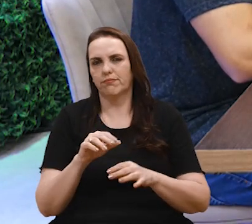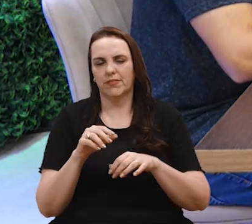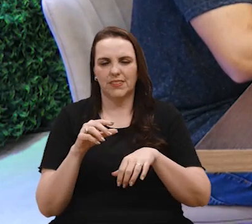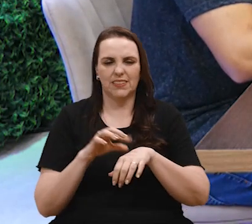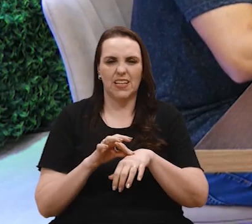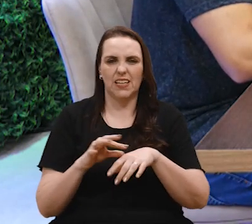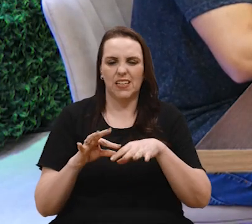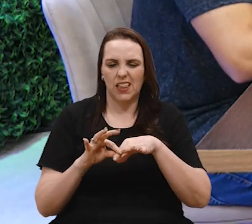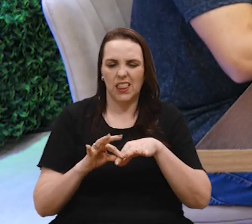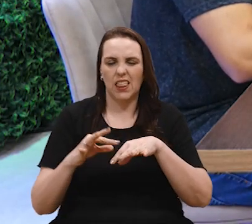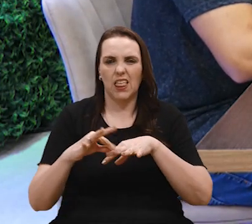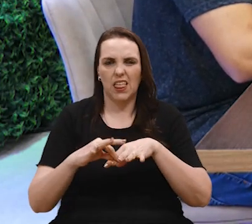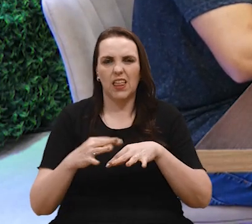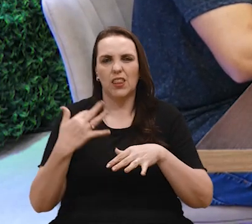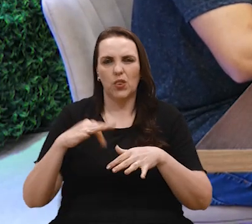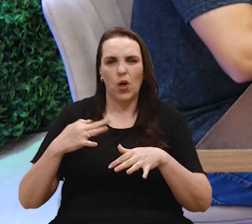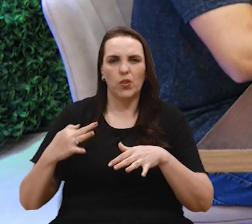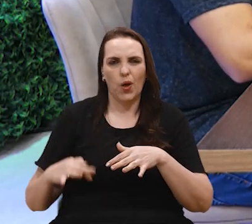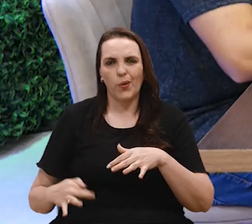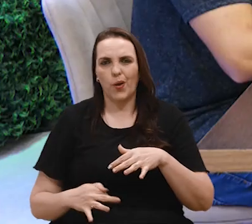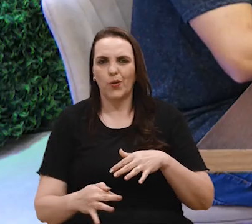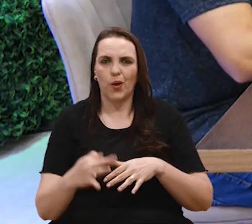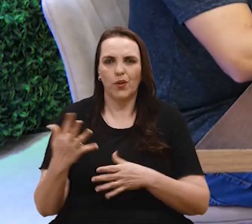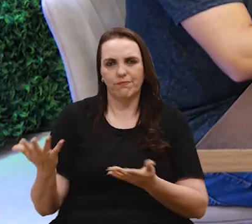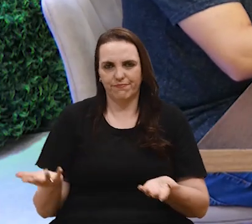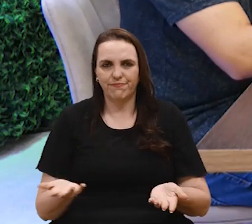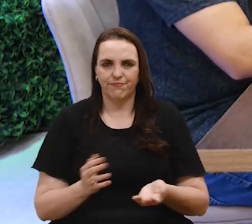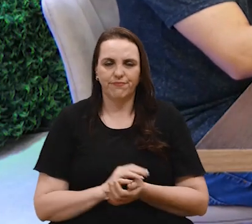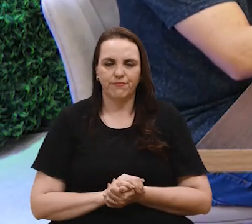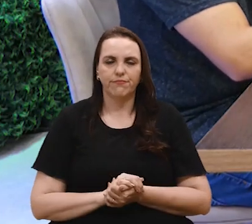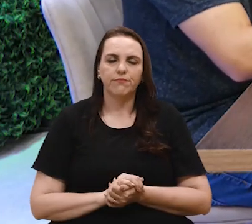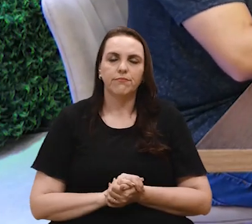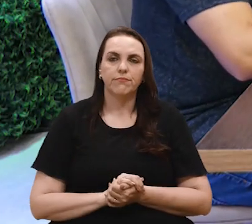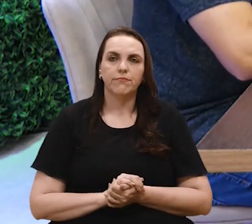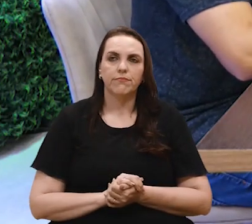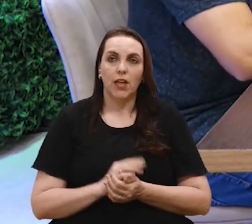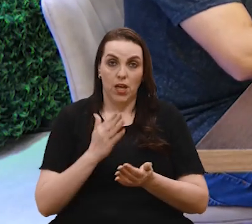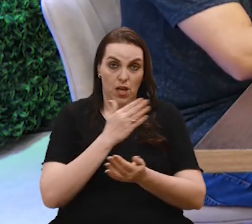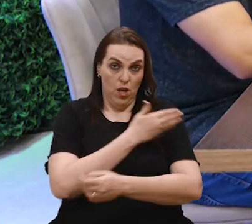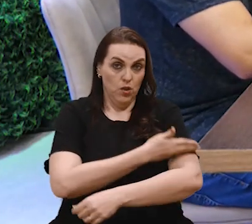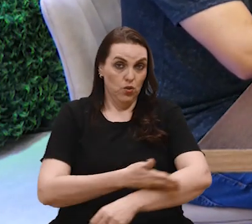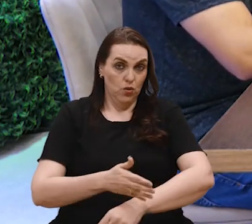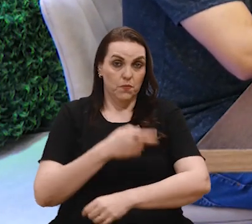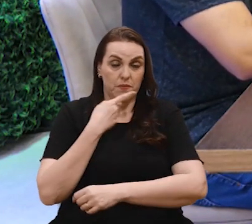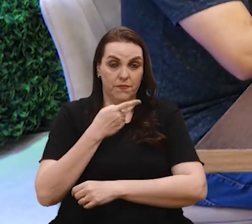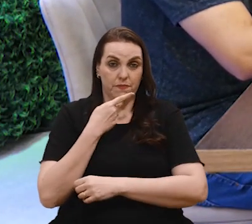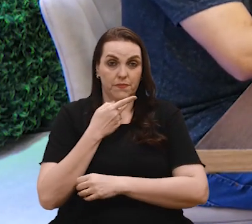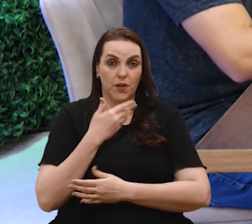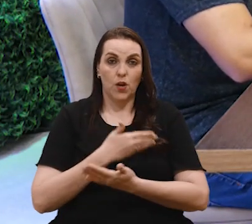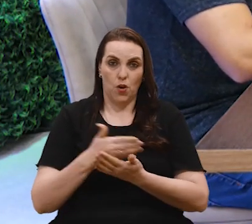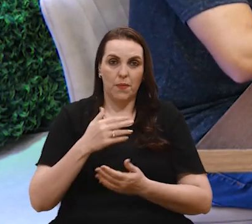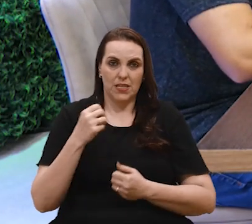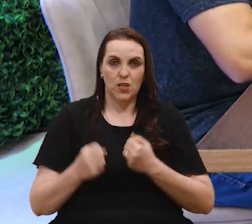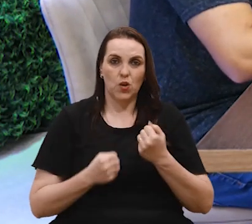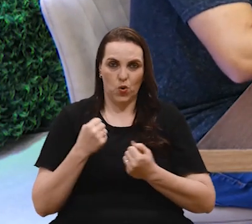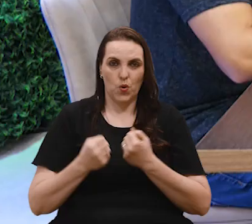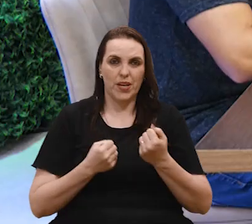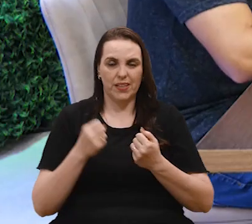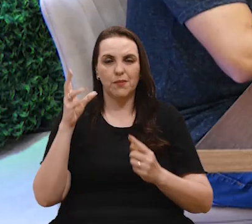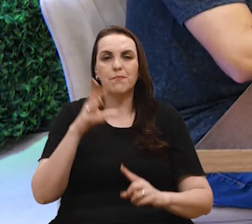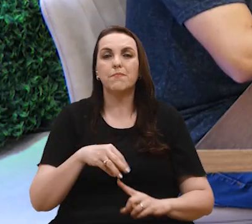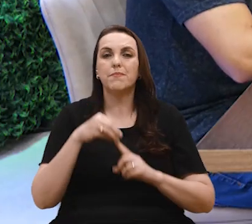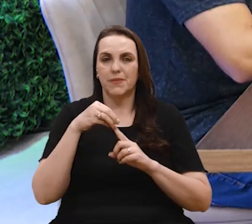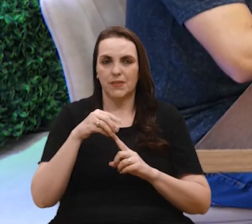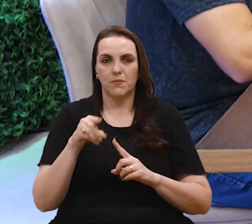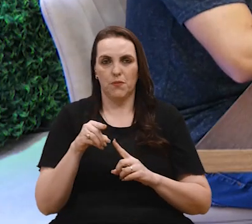uma canelite, uma fascite plantar, não sei o quê. É complicado. Eu costumo dizer, né, quem começa com corrida,